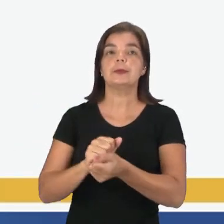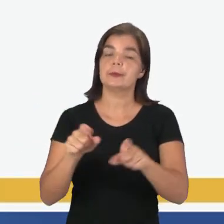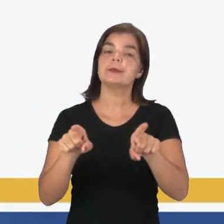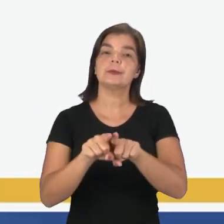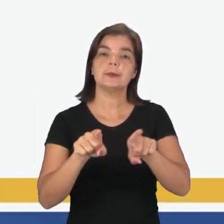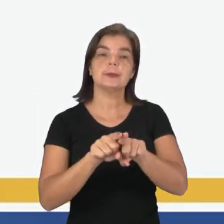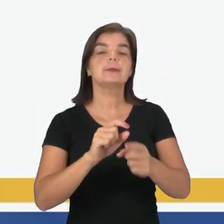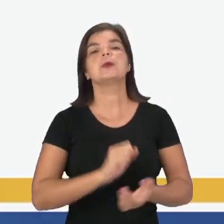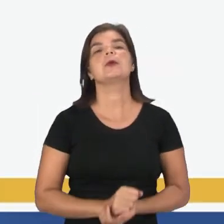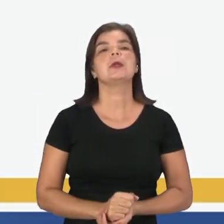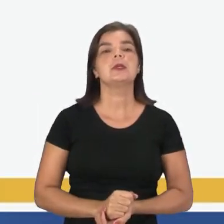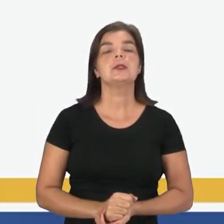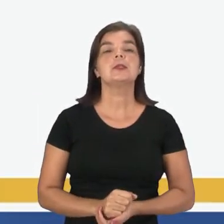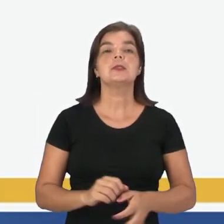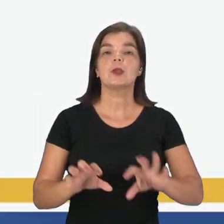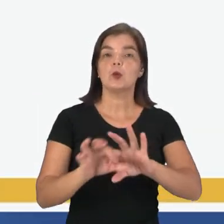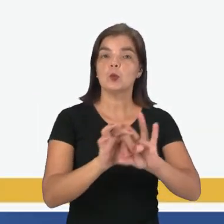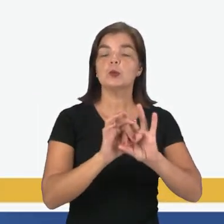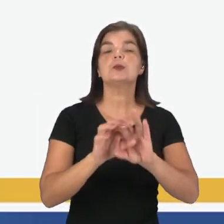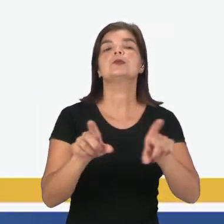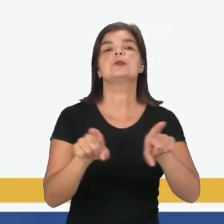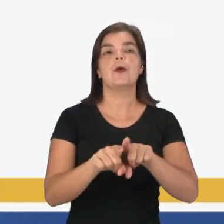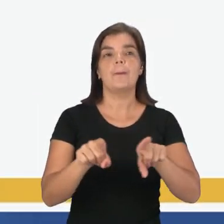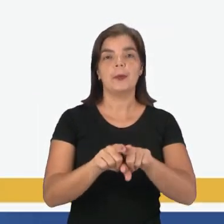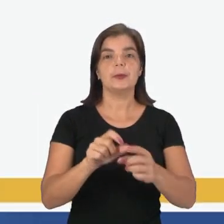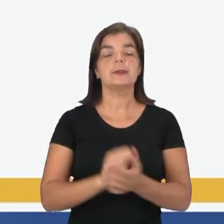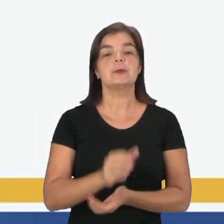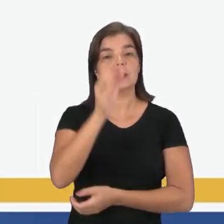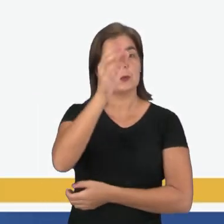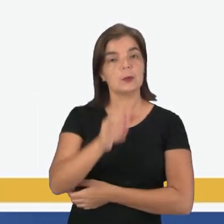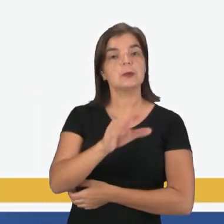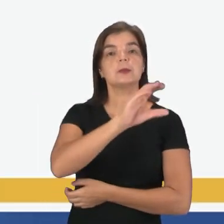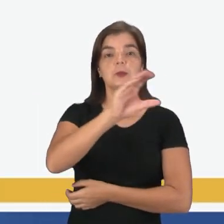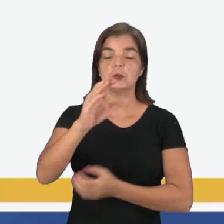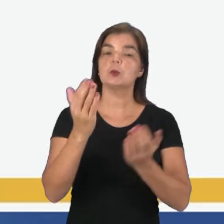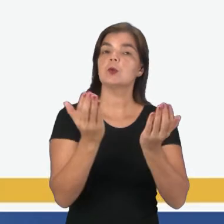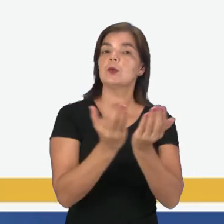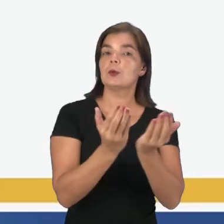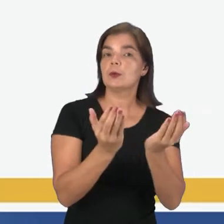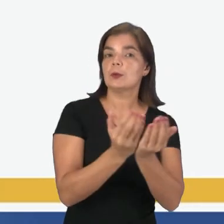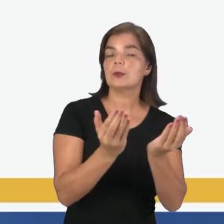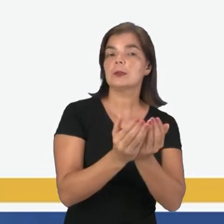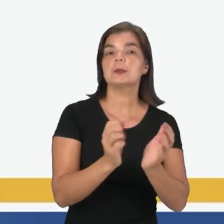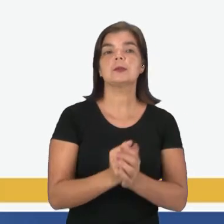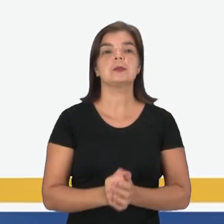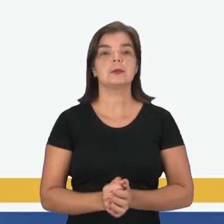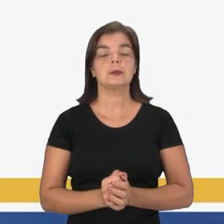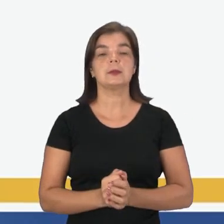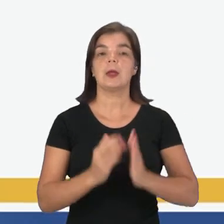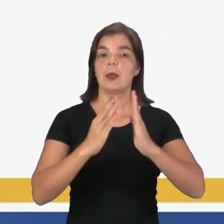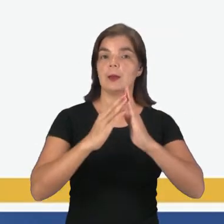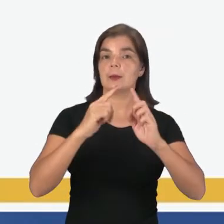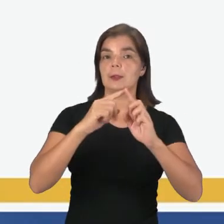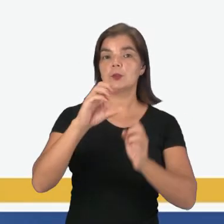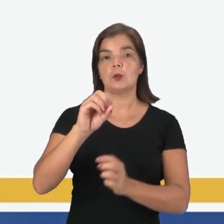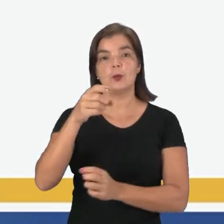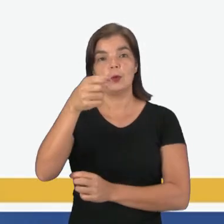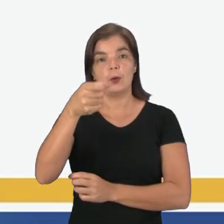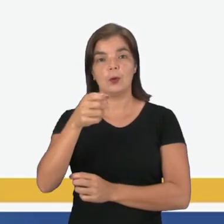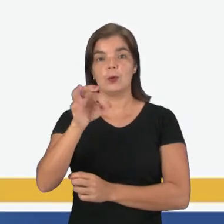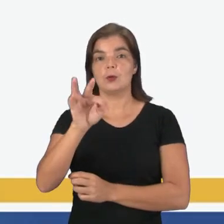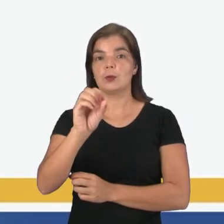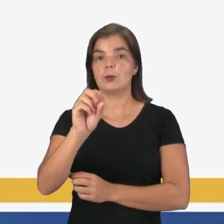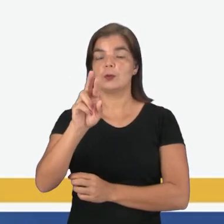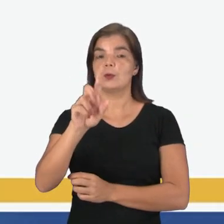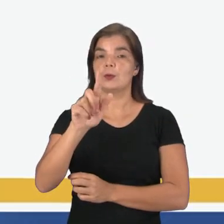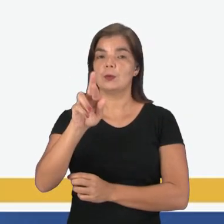mundo todo. Evidentemente que há as correntes do cristianismo, né? O catolicismo, o protestantismo, a igreja ortodoxa,